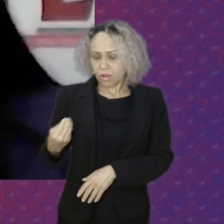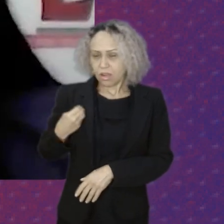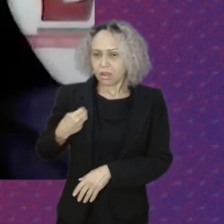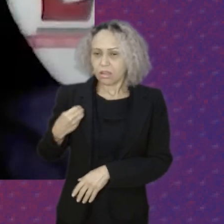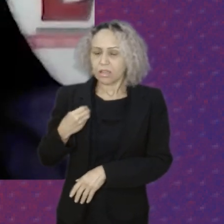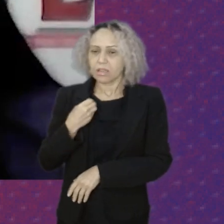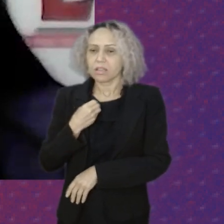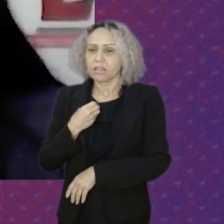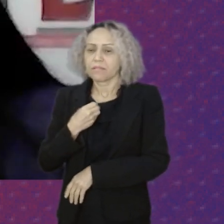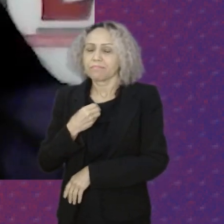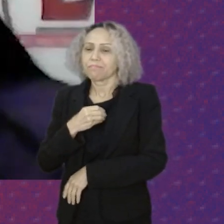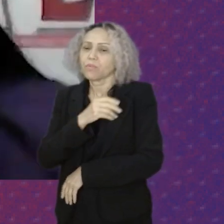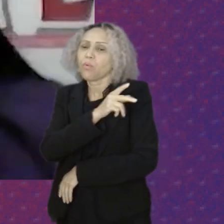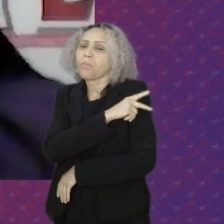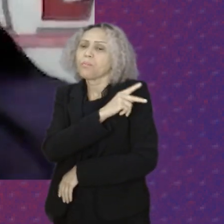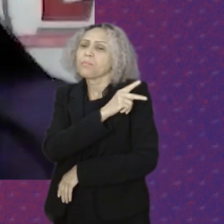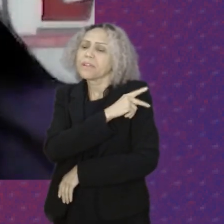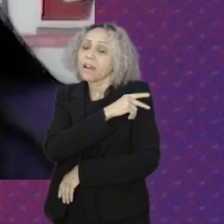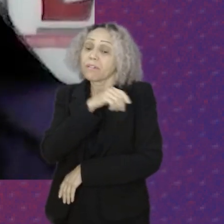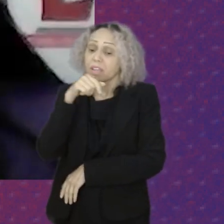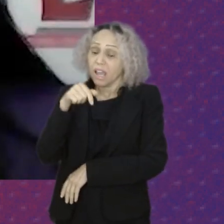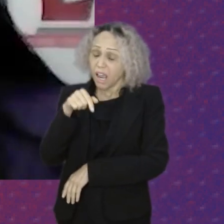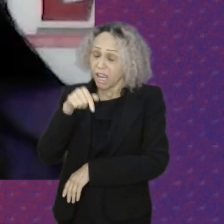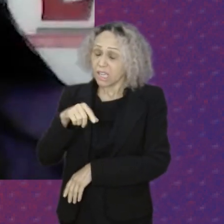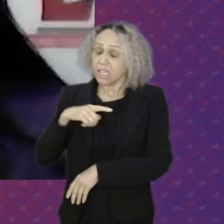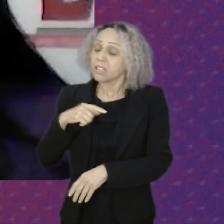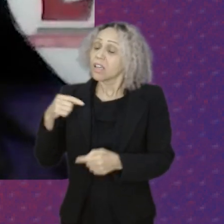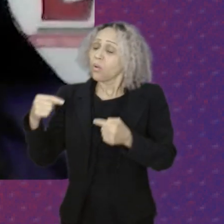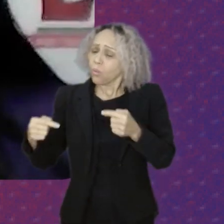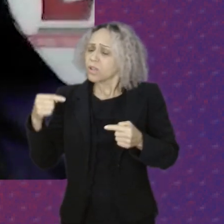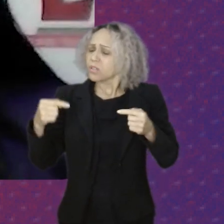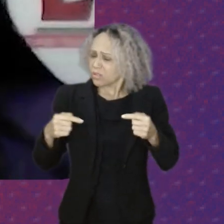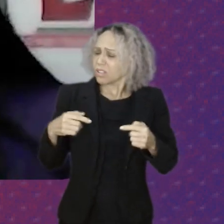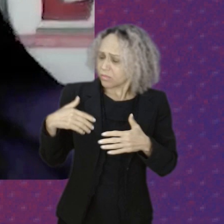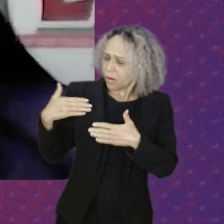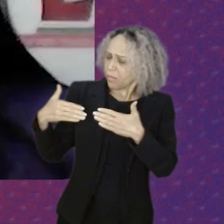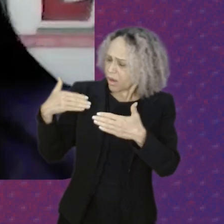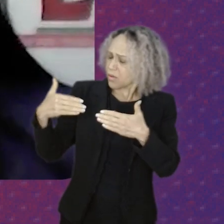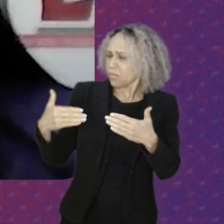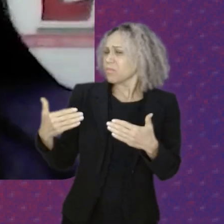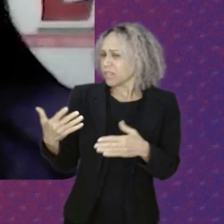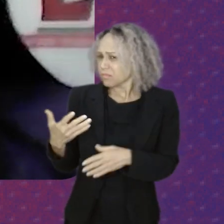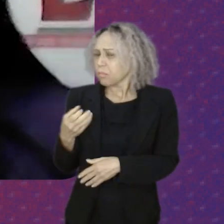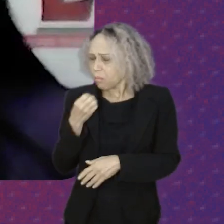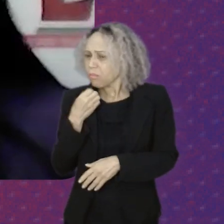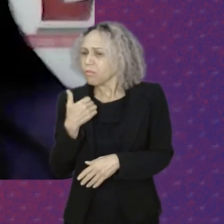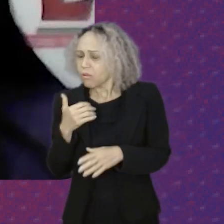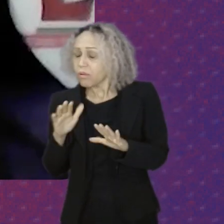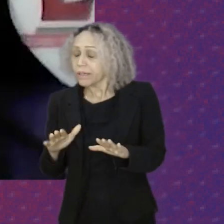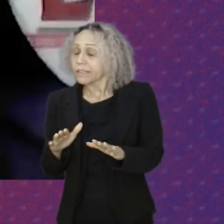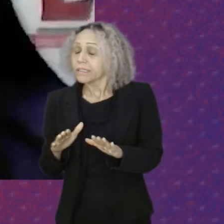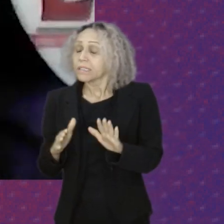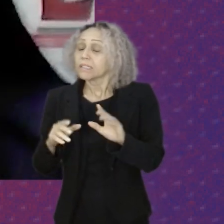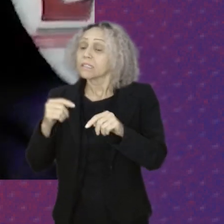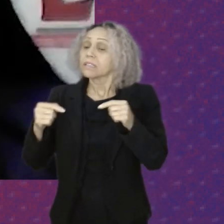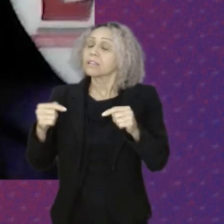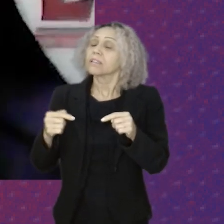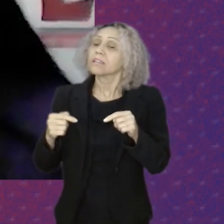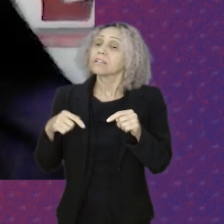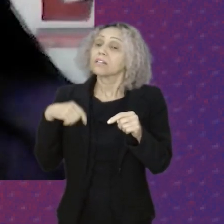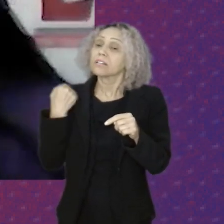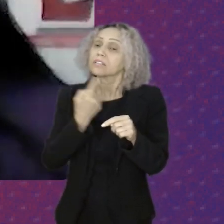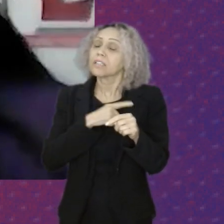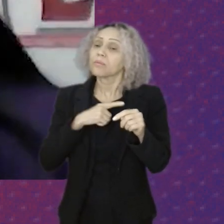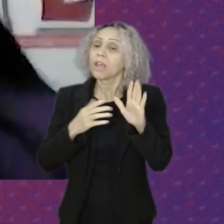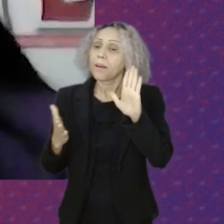uma discussão mais ou menos consolidada, que ela traz consigo a proposta do ensino integral.